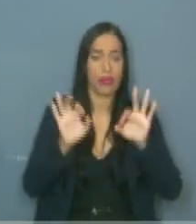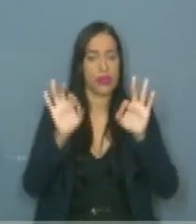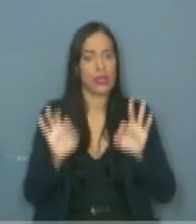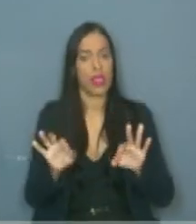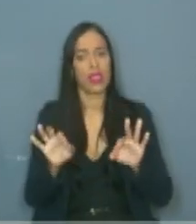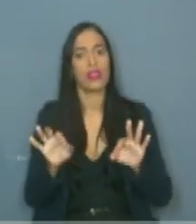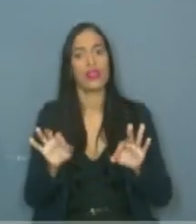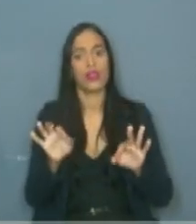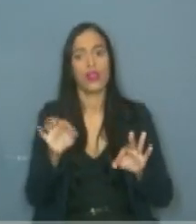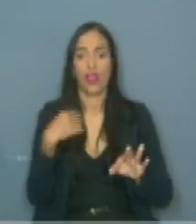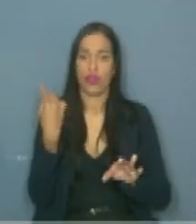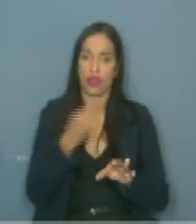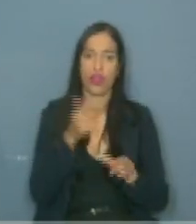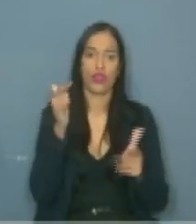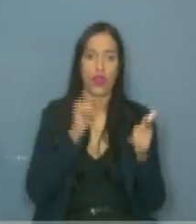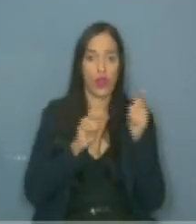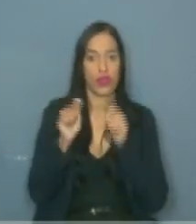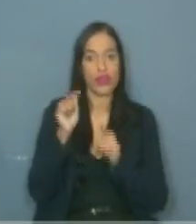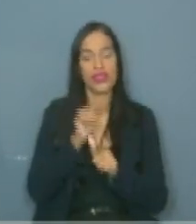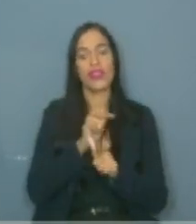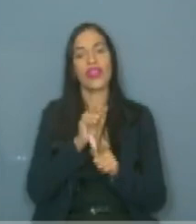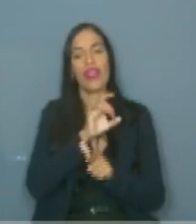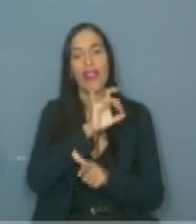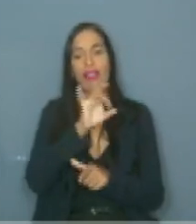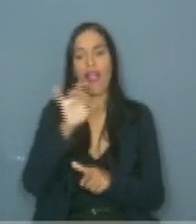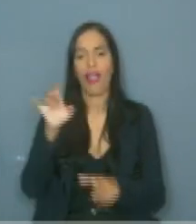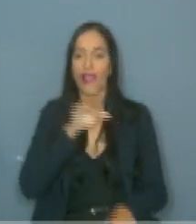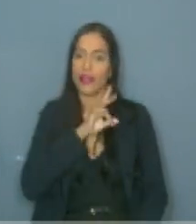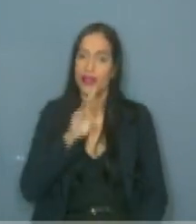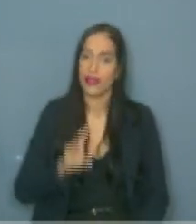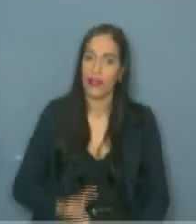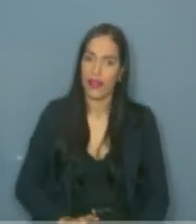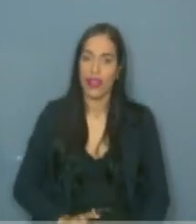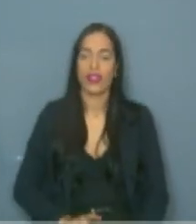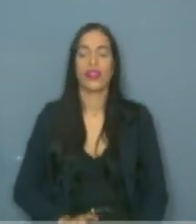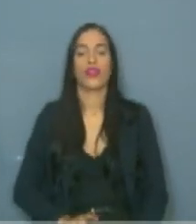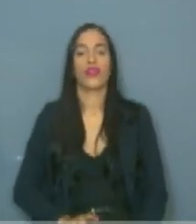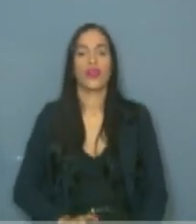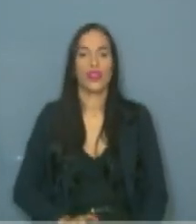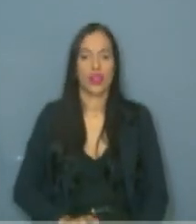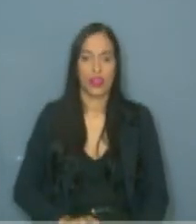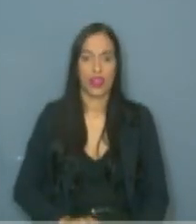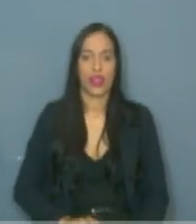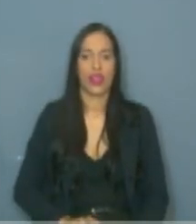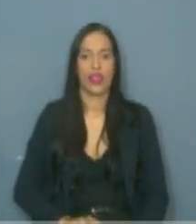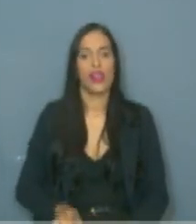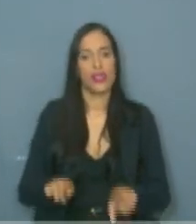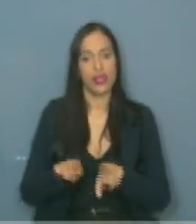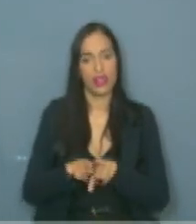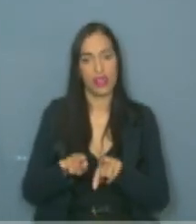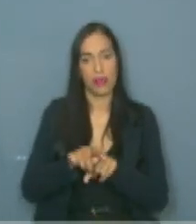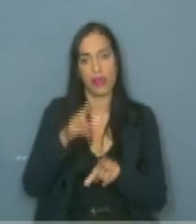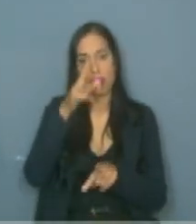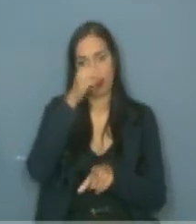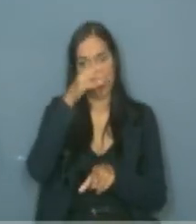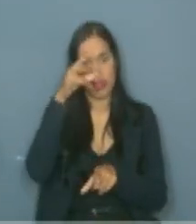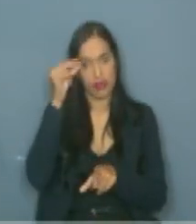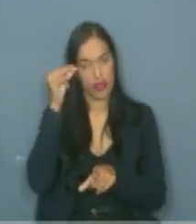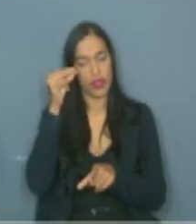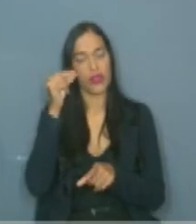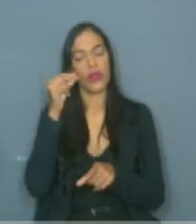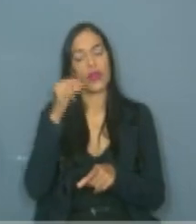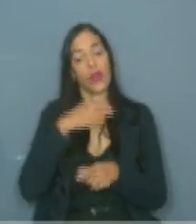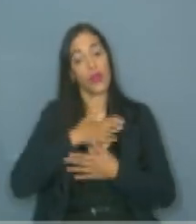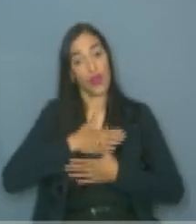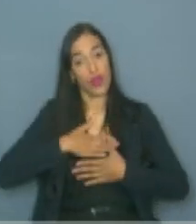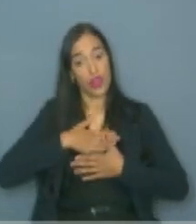adequado, possa entrar nos corações e mentes de cada vereador, de cada vereadora e, naturalmente, do próprio prefeito. Então, gostaria de